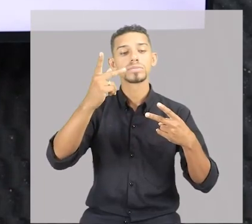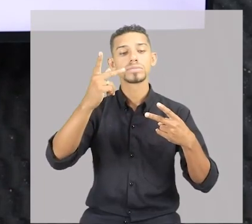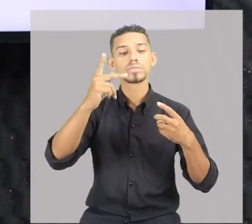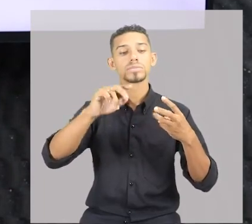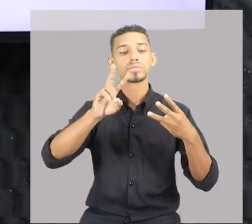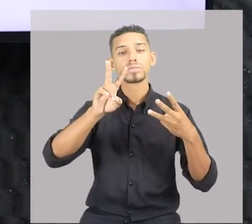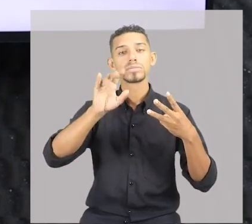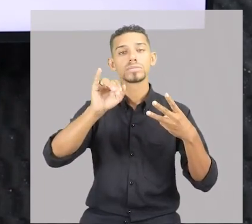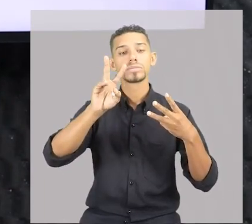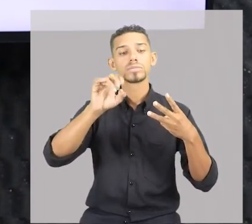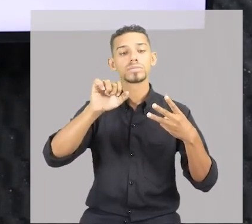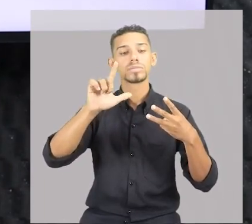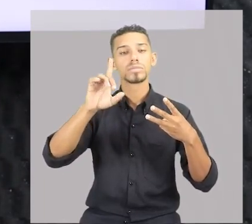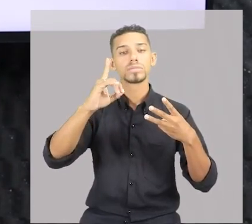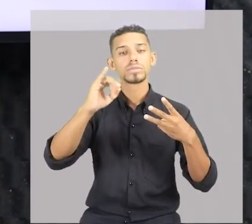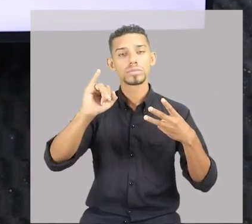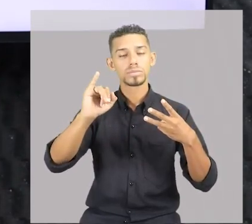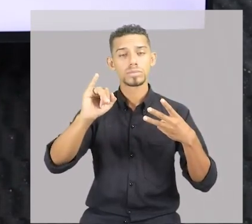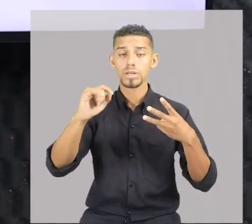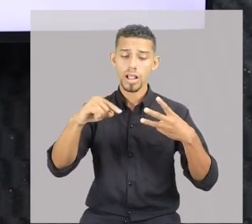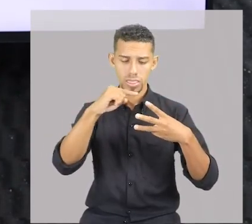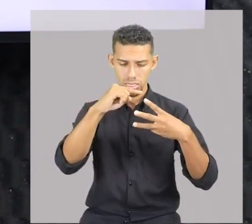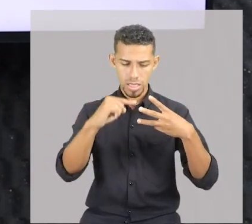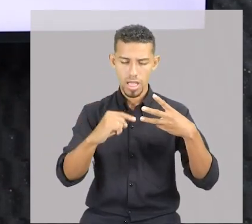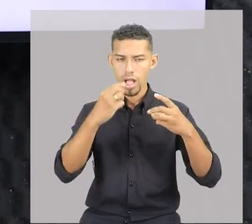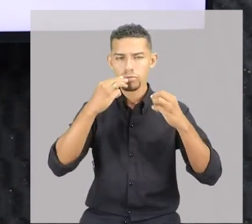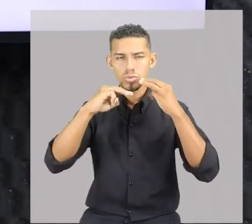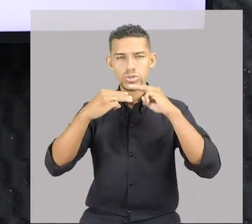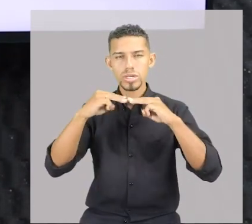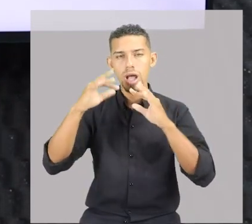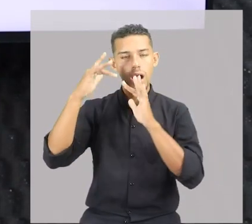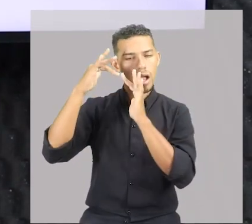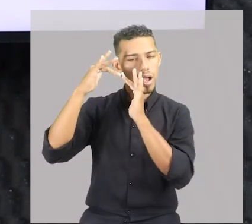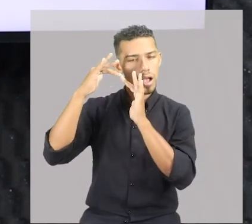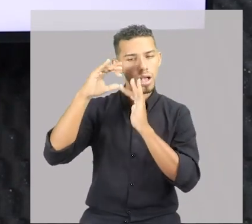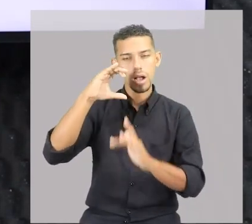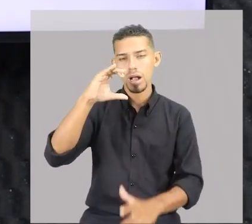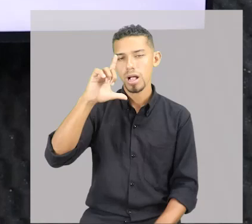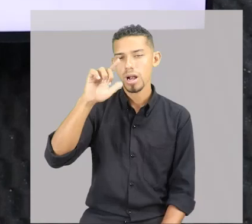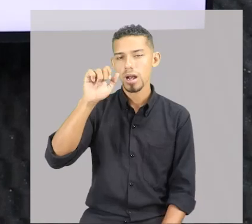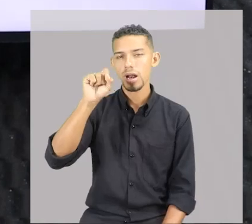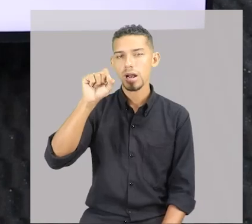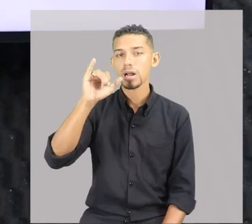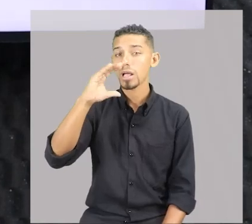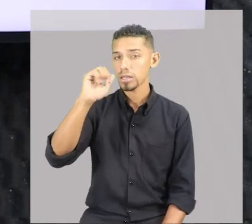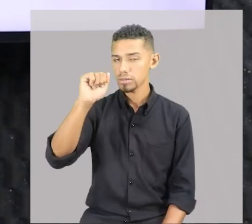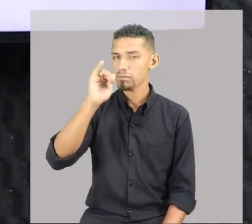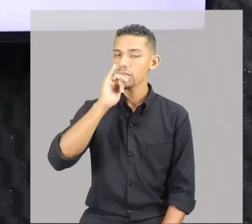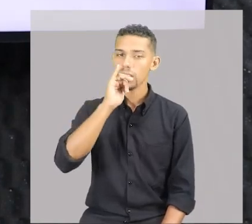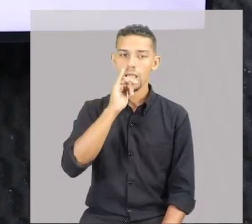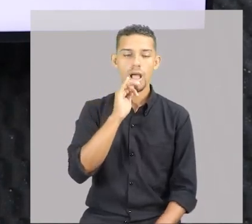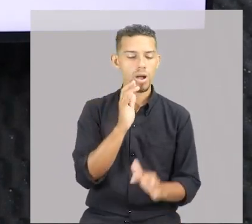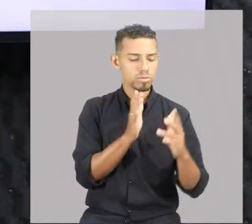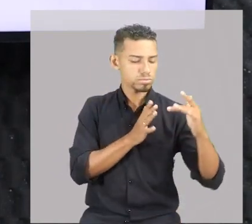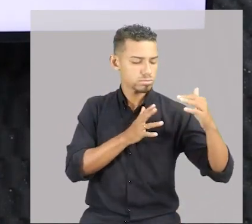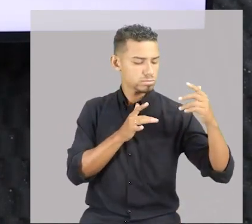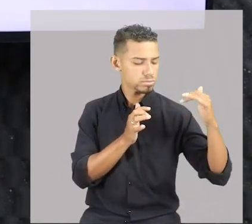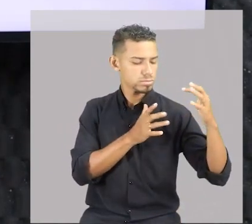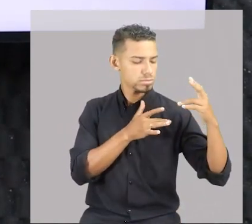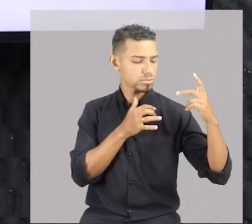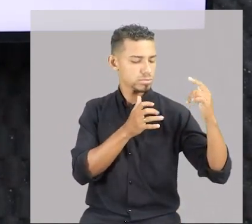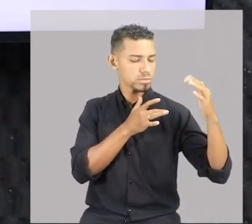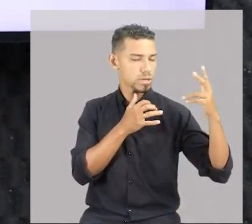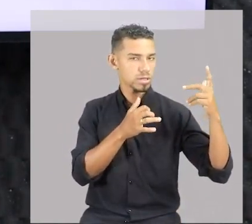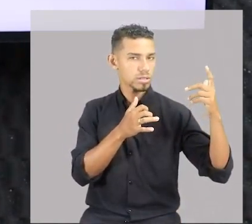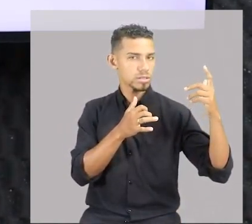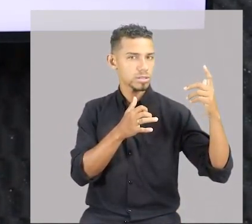compositores de música clássica. Então, a ideia da música clássica, da ópera, por exemplo, é muito relacionada à ideia de uma coisa que é tecnicamente